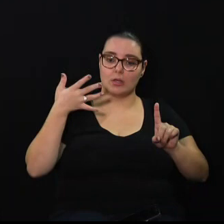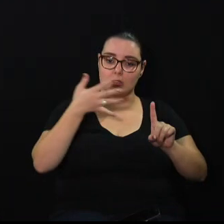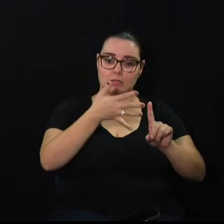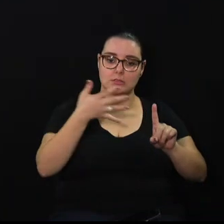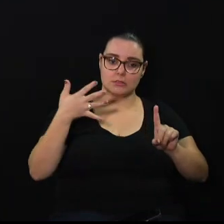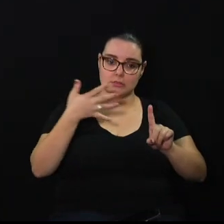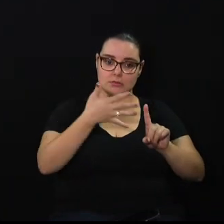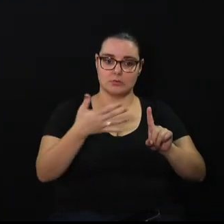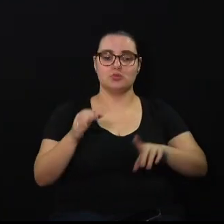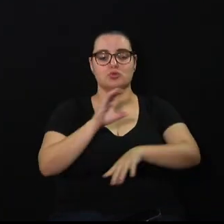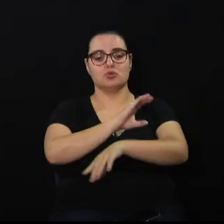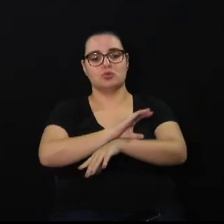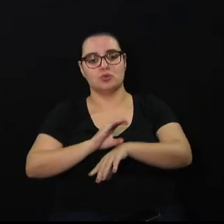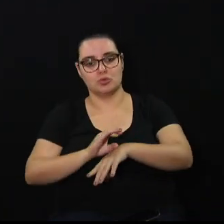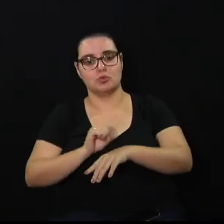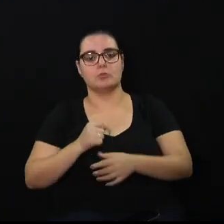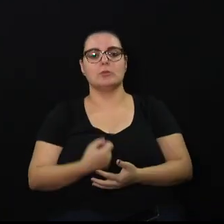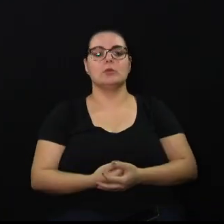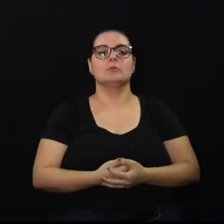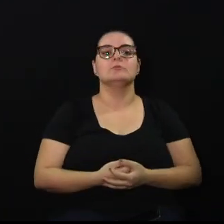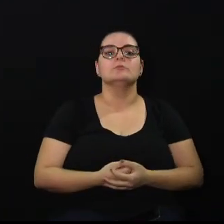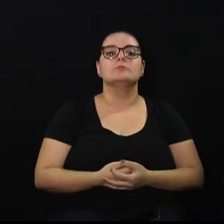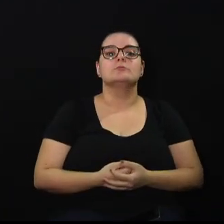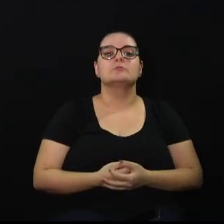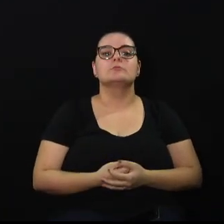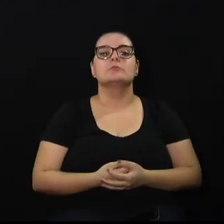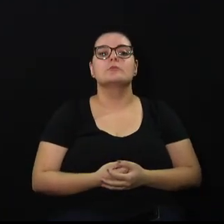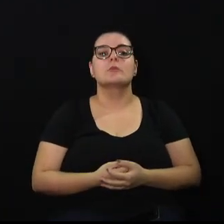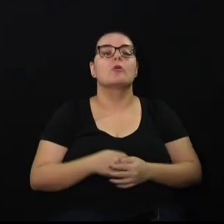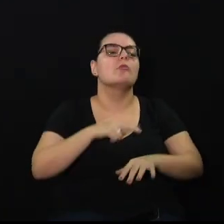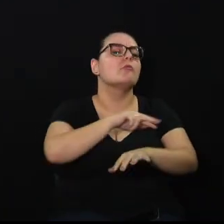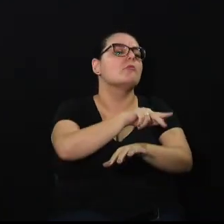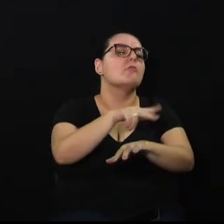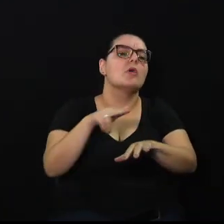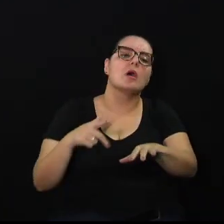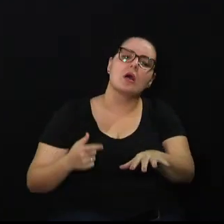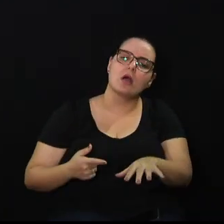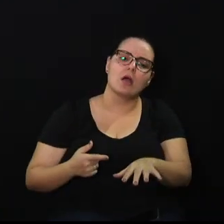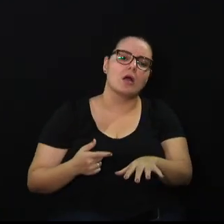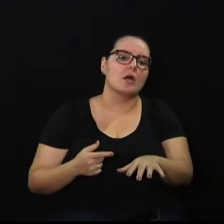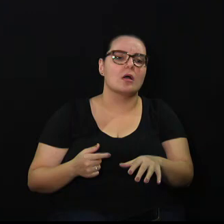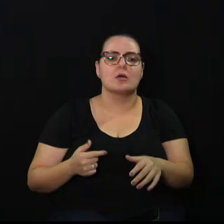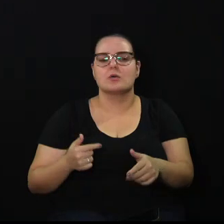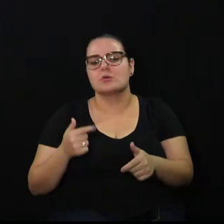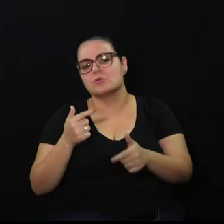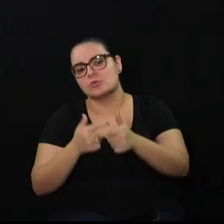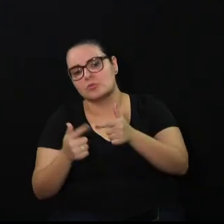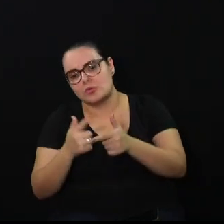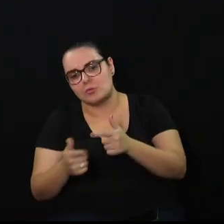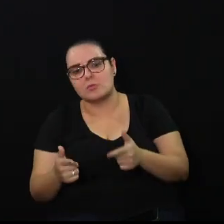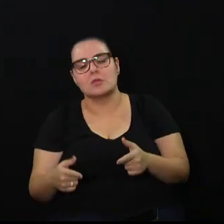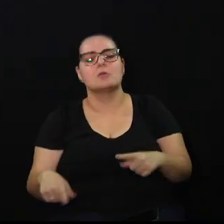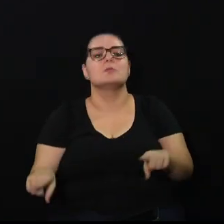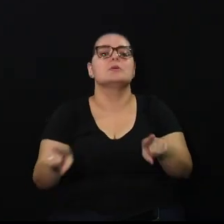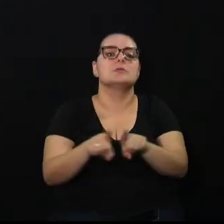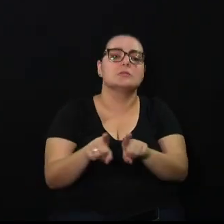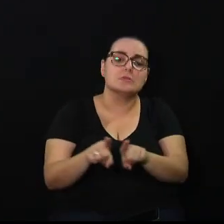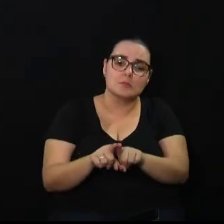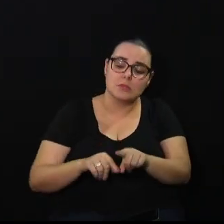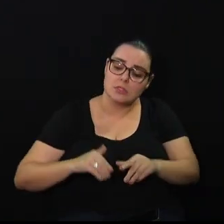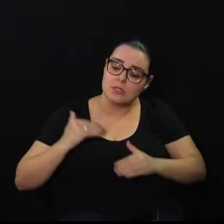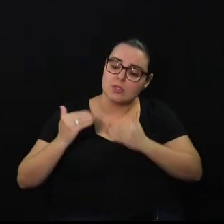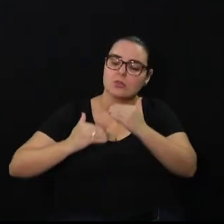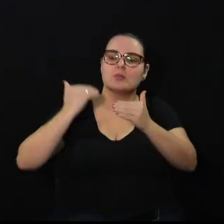comportamental a rigor com ideologias múltiplas em conseqüência de um distúrbio de desenvolvimento então a pessoa